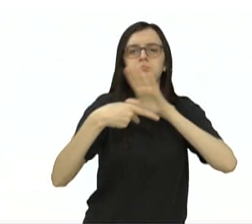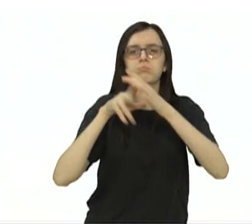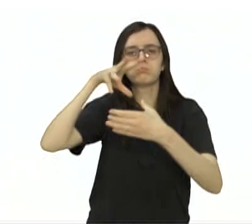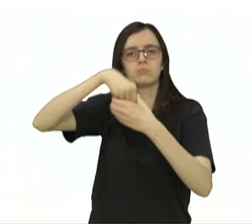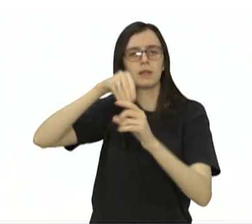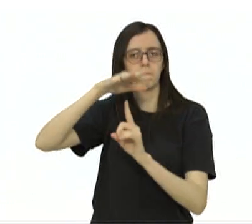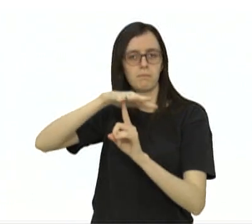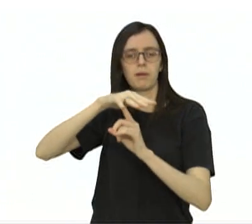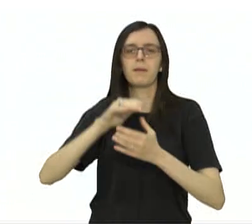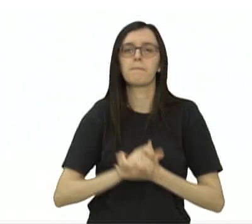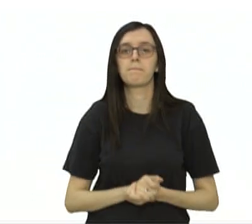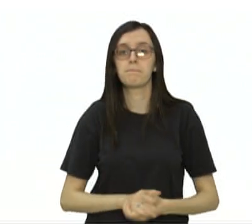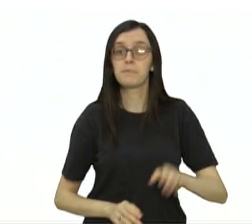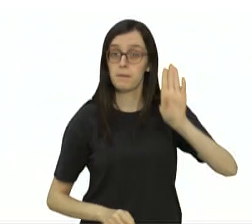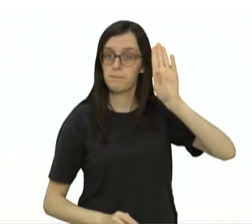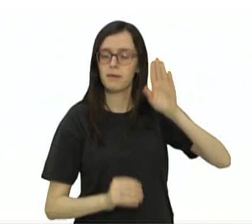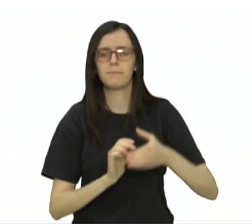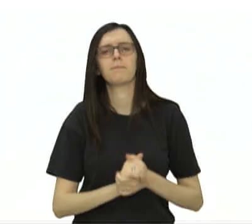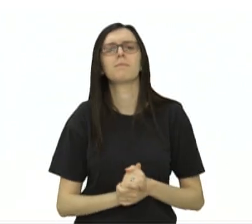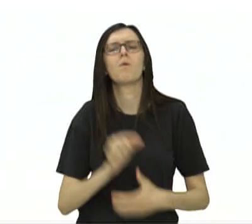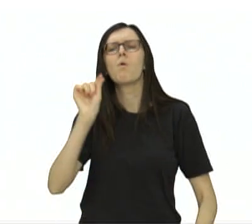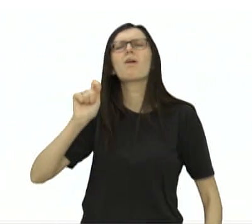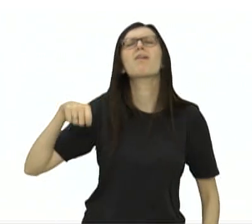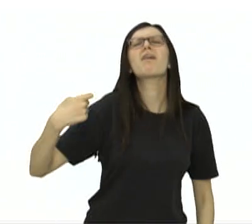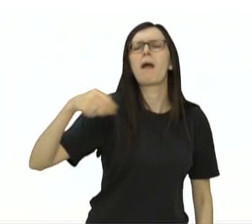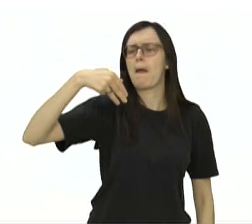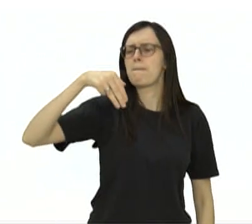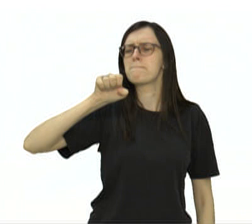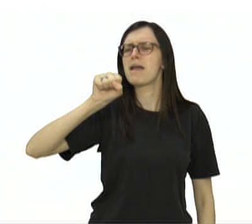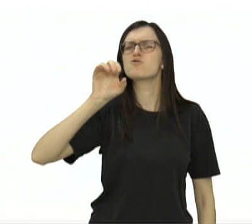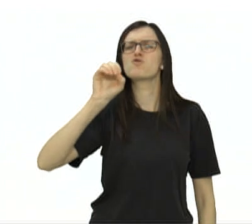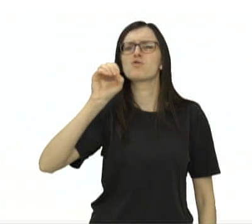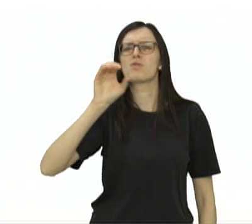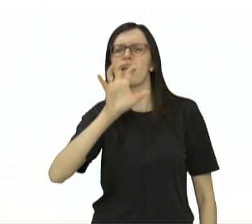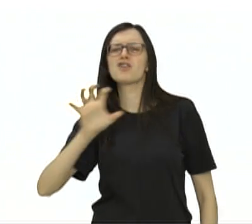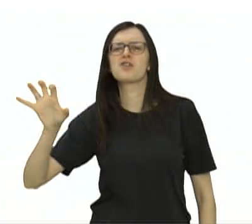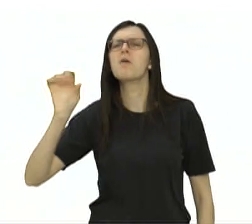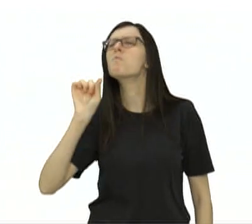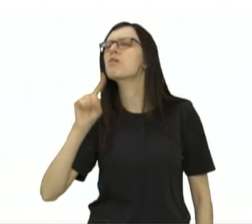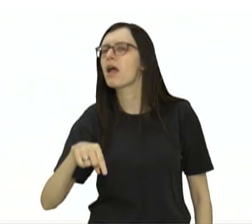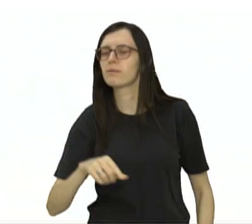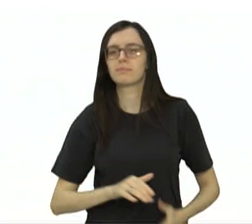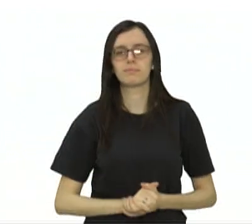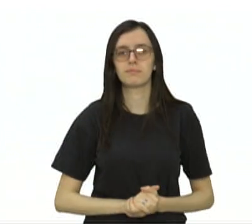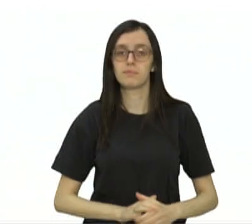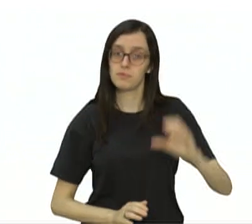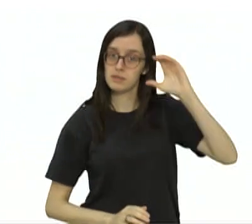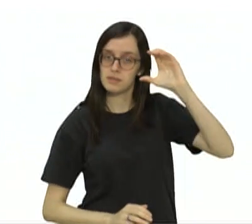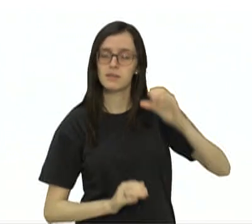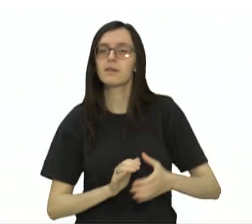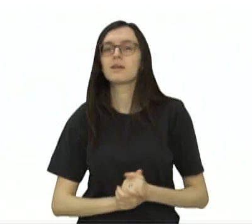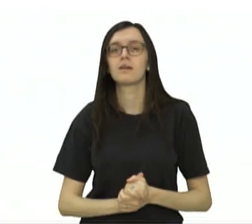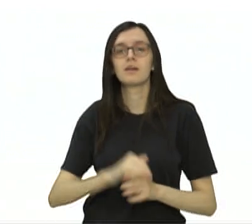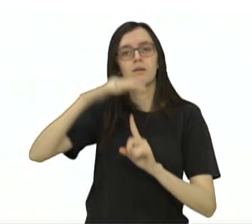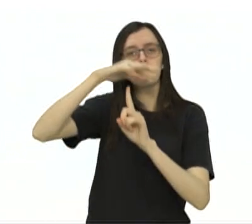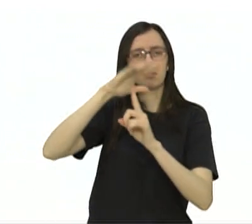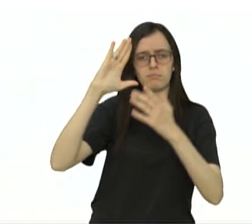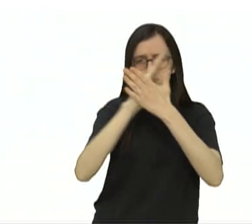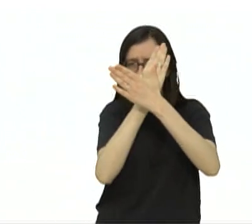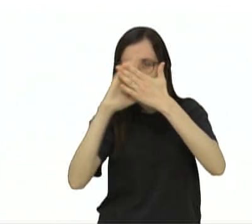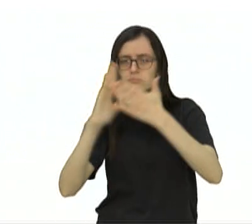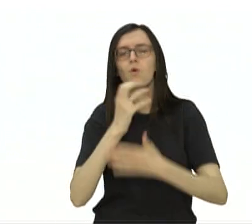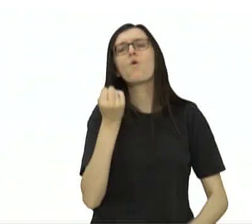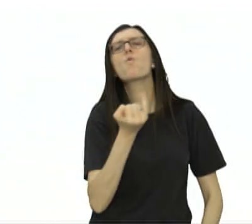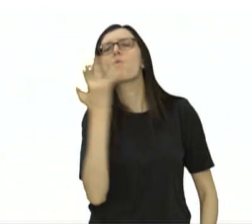Paraná? Letra B. O que são mesorregiões? Letra C. O Paraná é dividido em